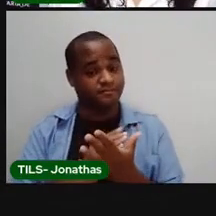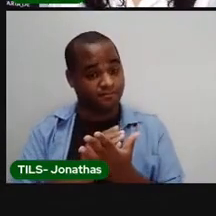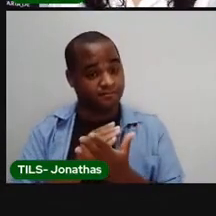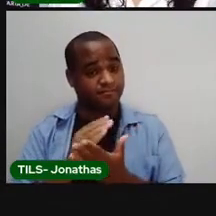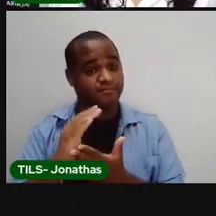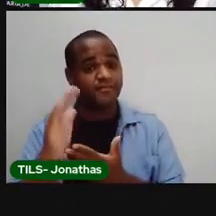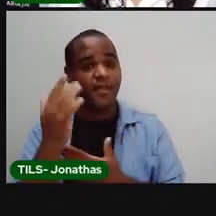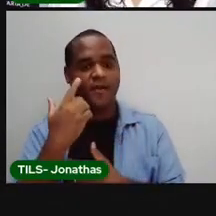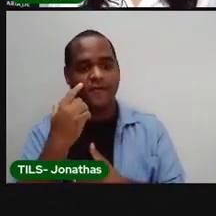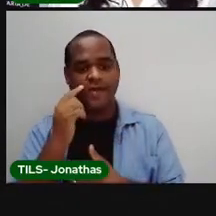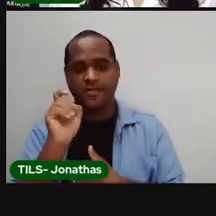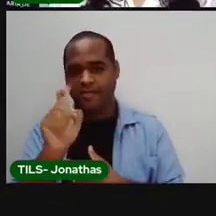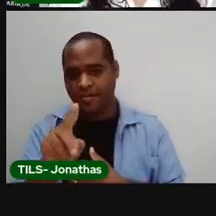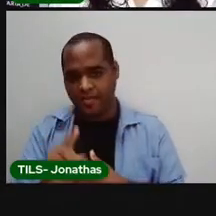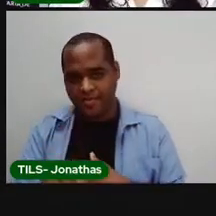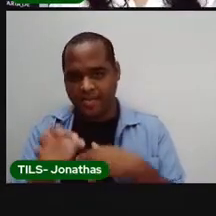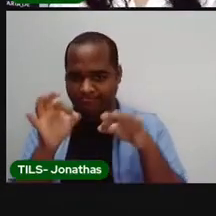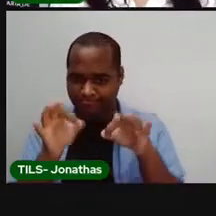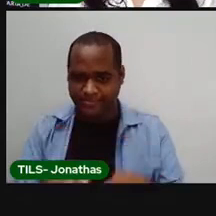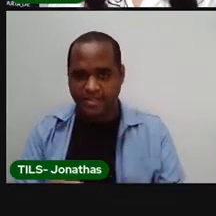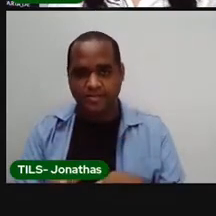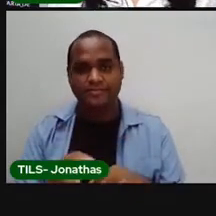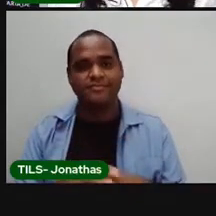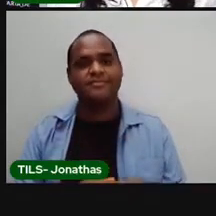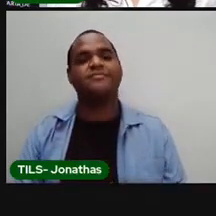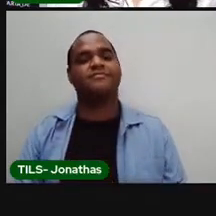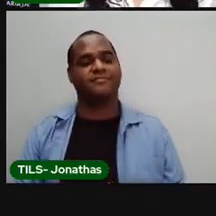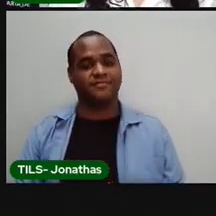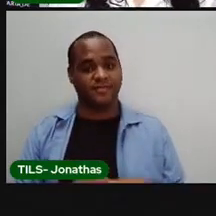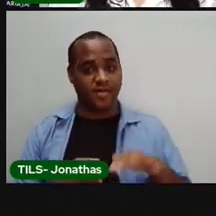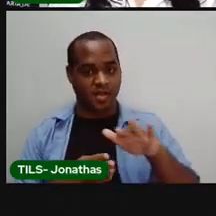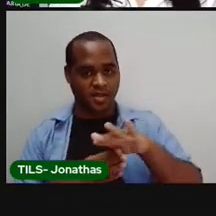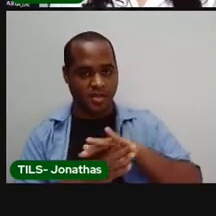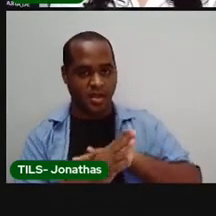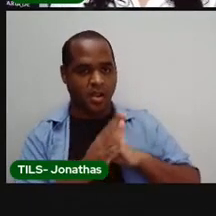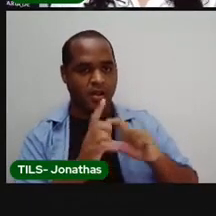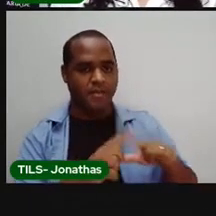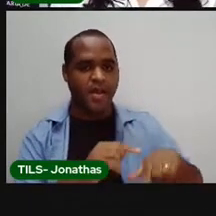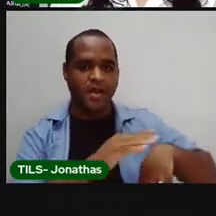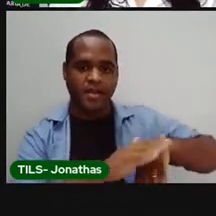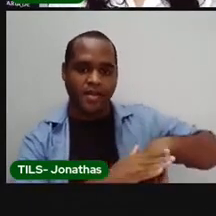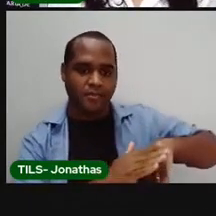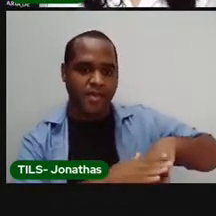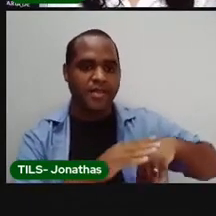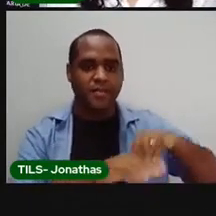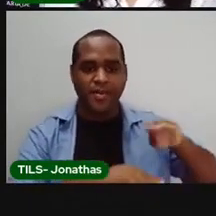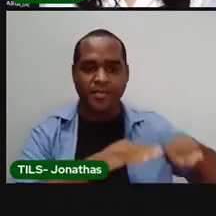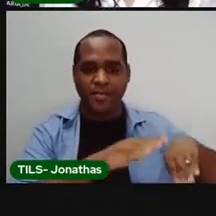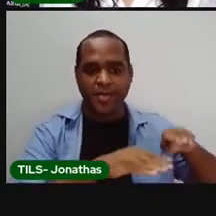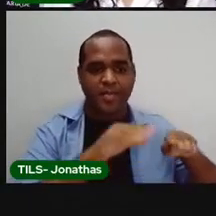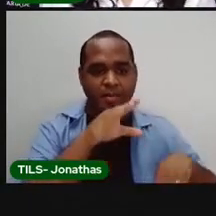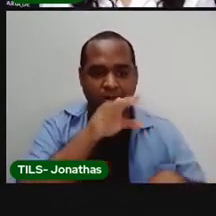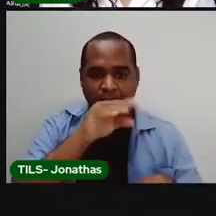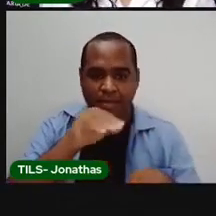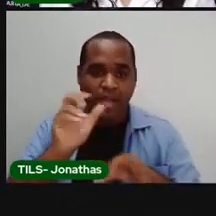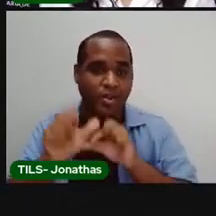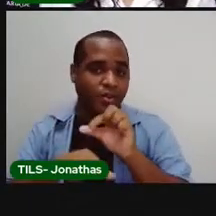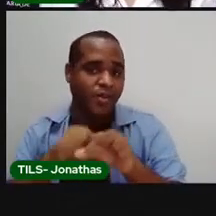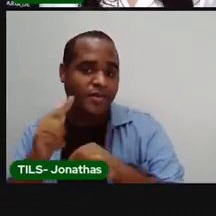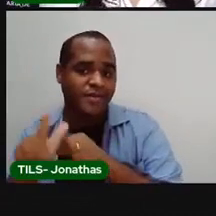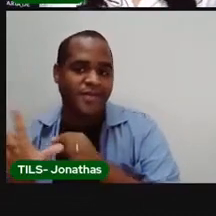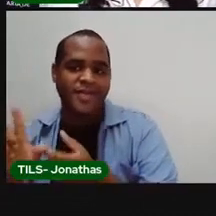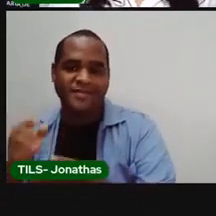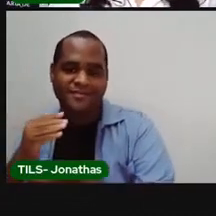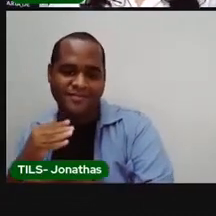as pontuações nos lugares certos. Entrou pela perna de pato, saiu pela perna de